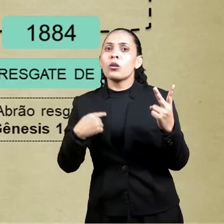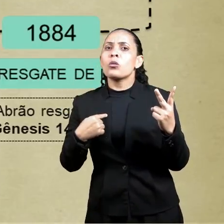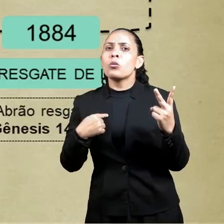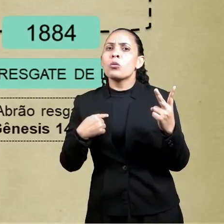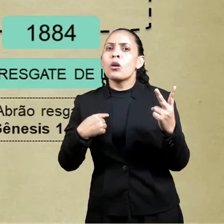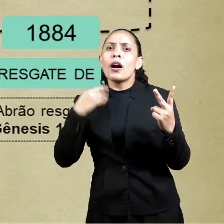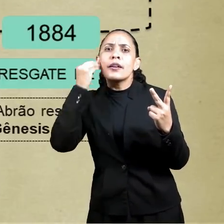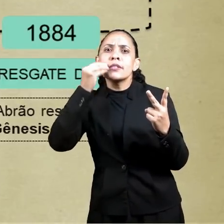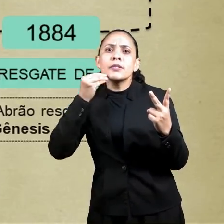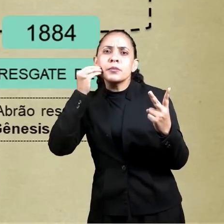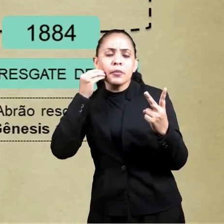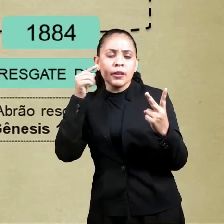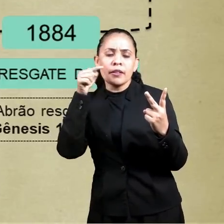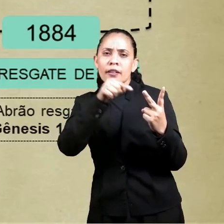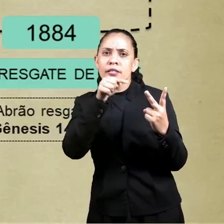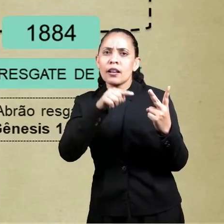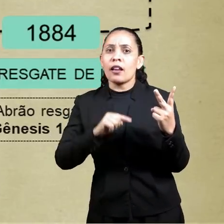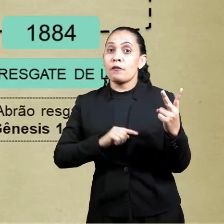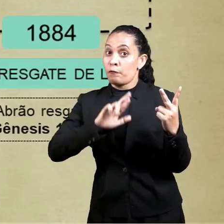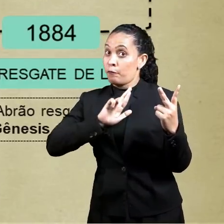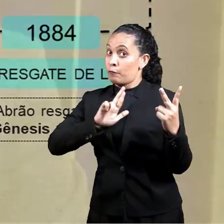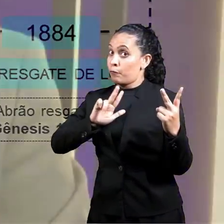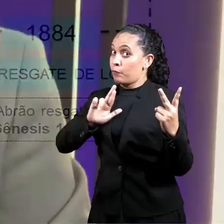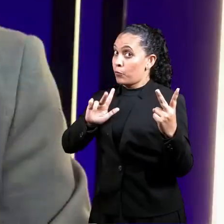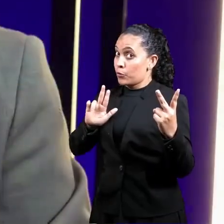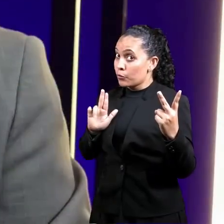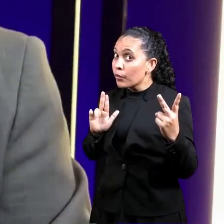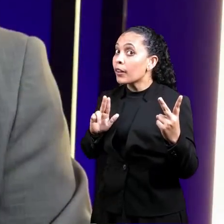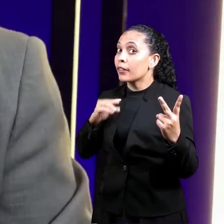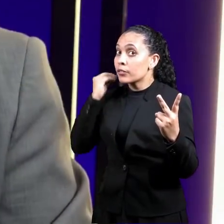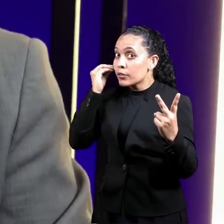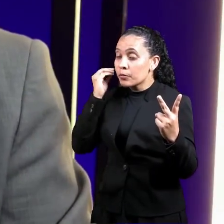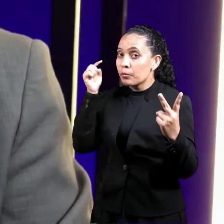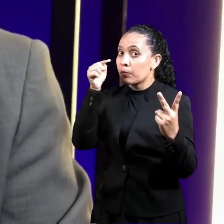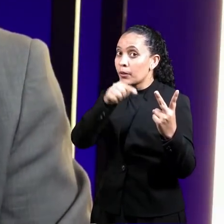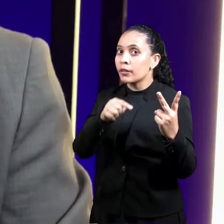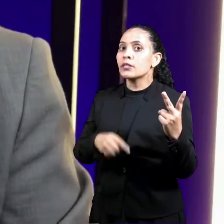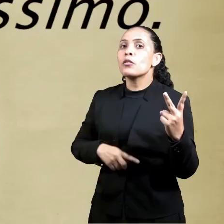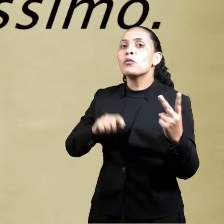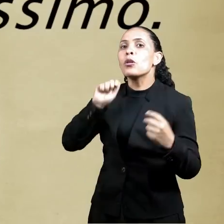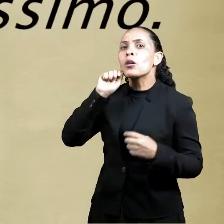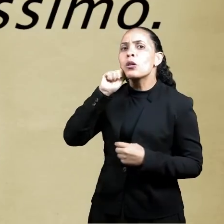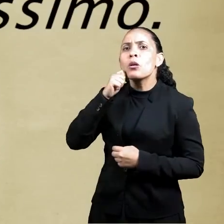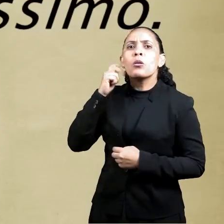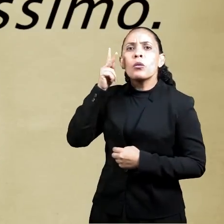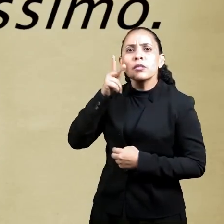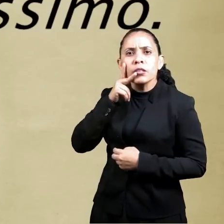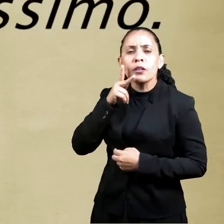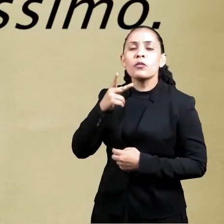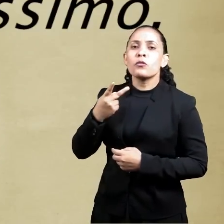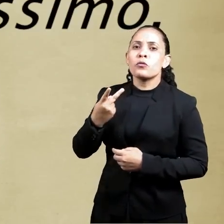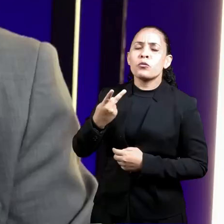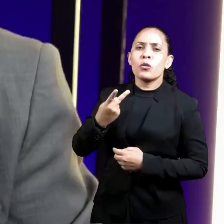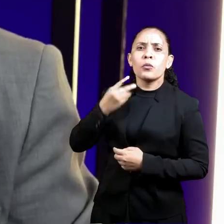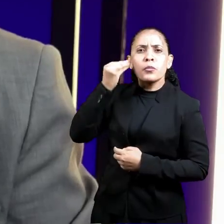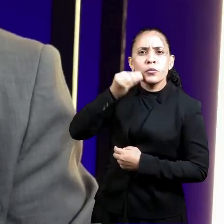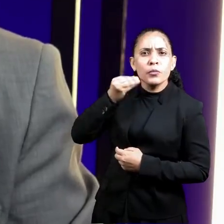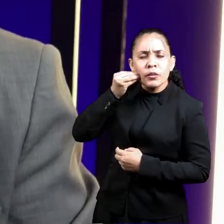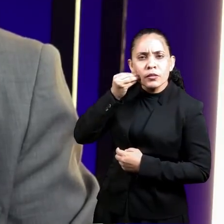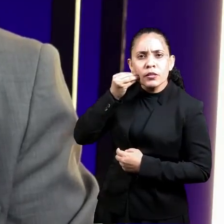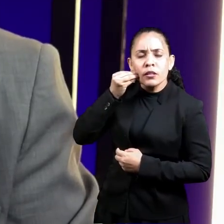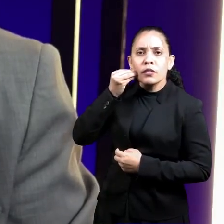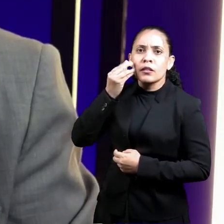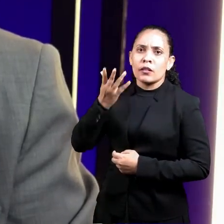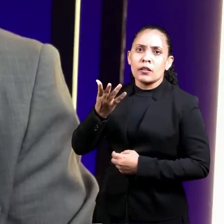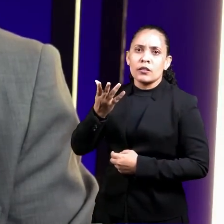com Melquisedeque, o rei de Salém, foi diferente, né? Foi com a ceia, né? Foi uma experiência espiritual. E